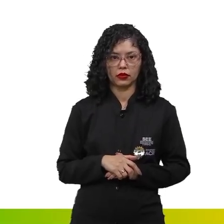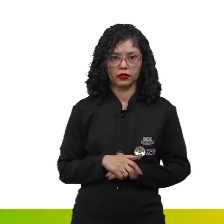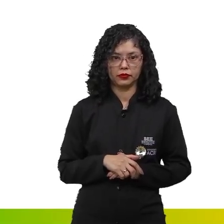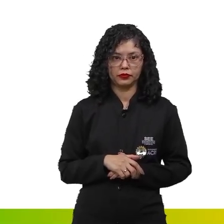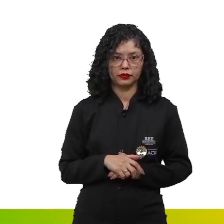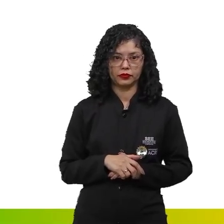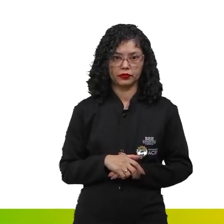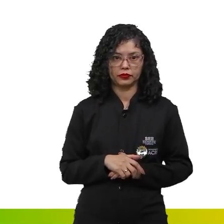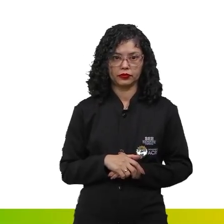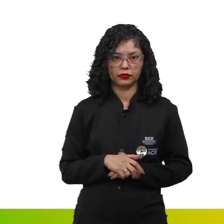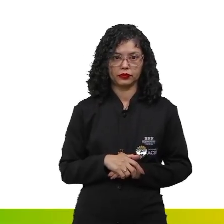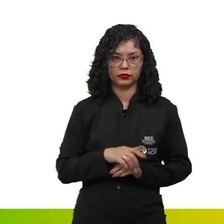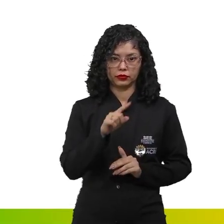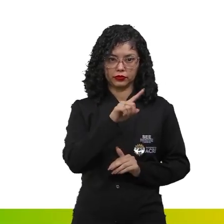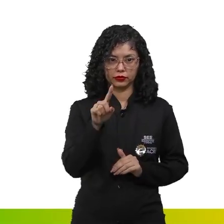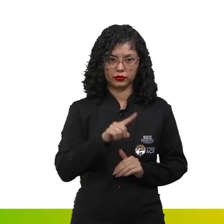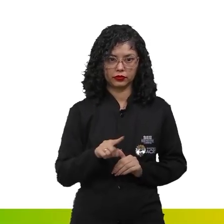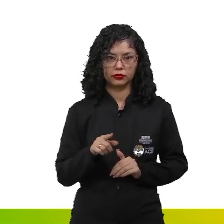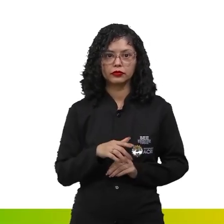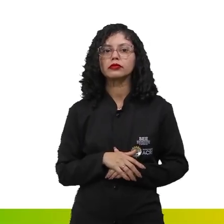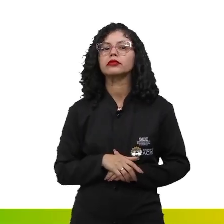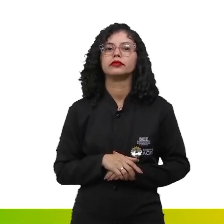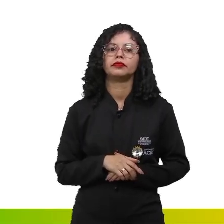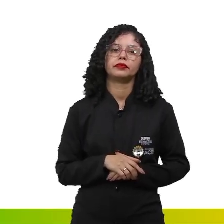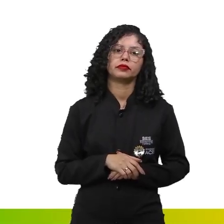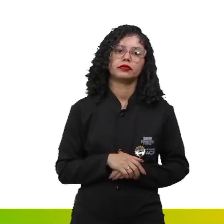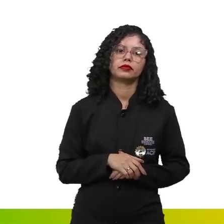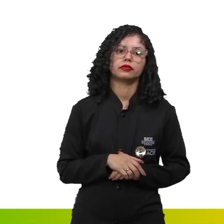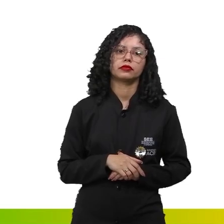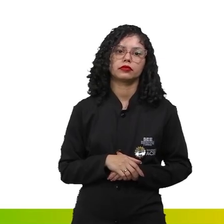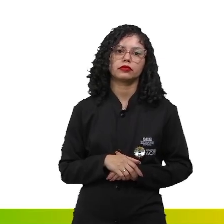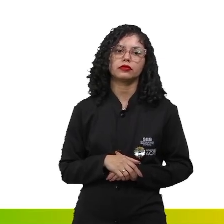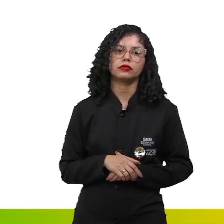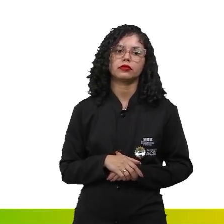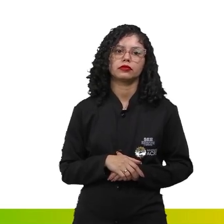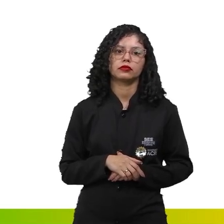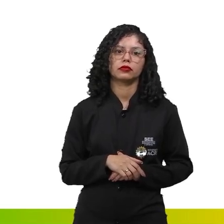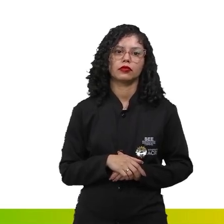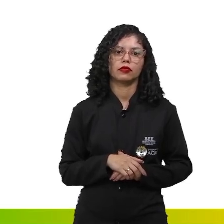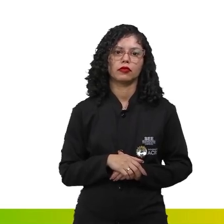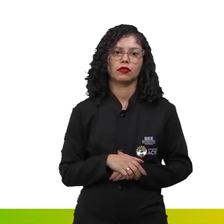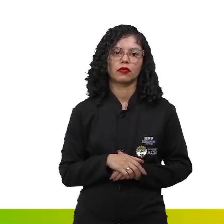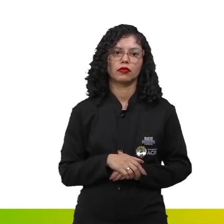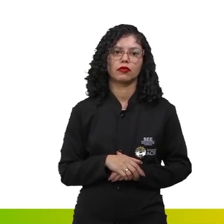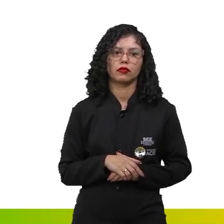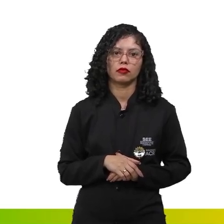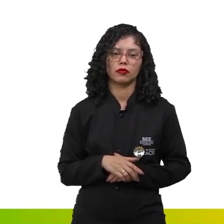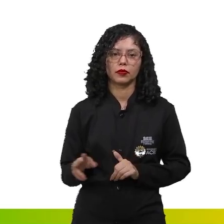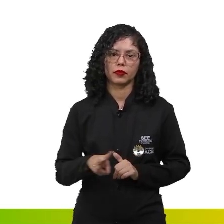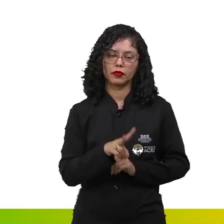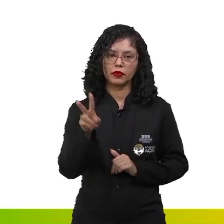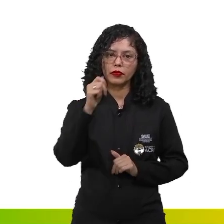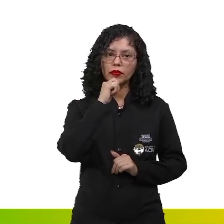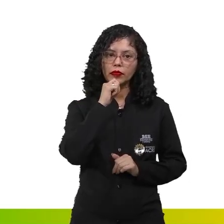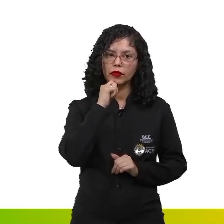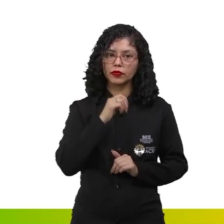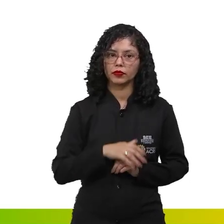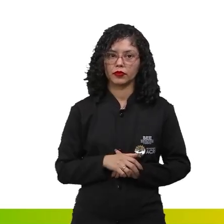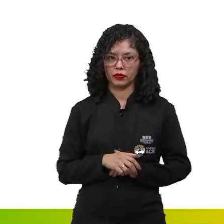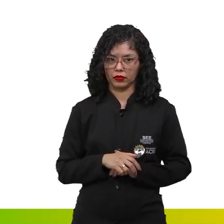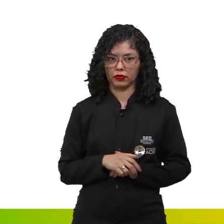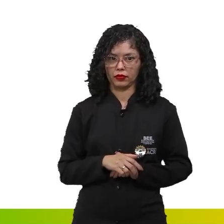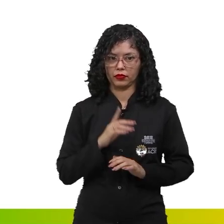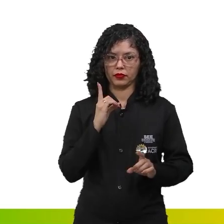irá receber de Z. E aí nós vamos ter os valores aqui